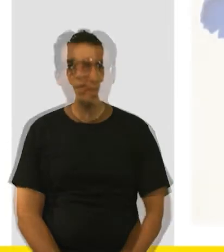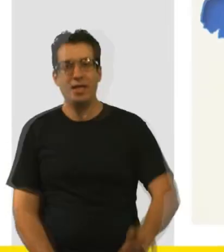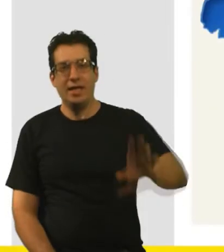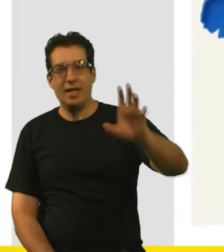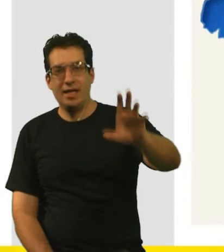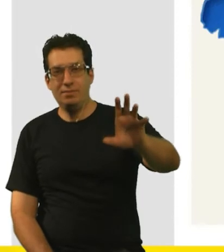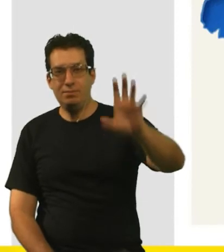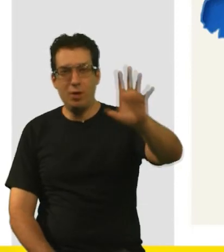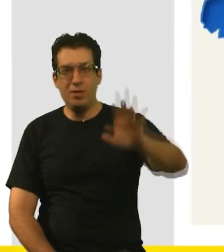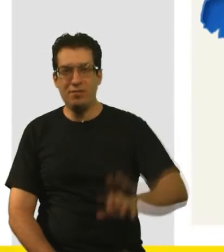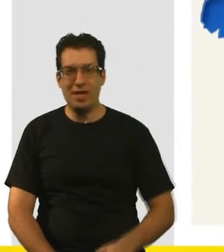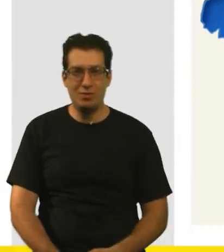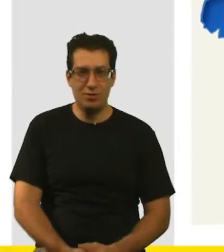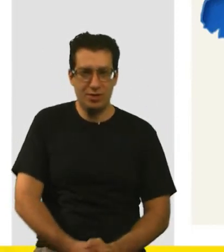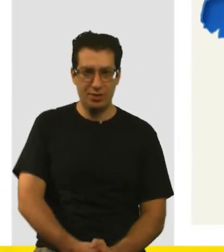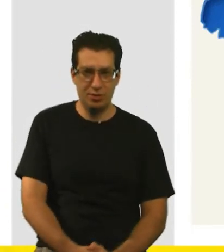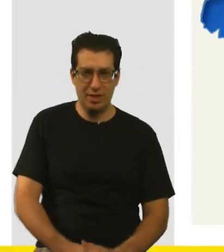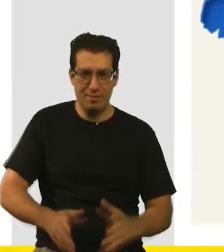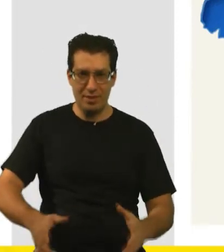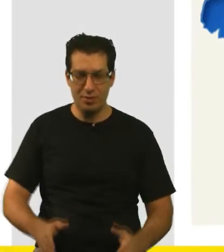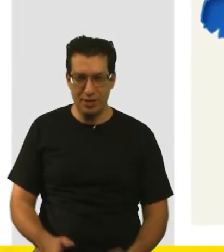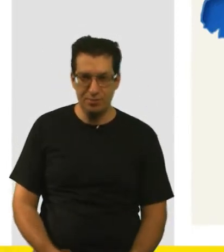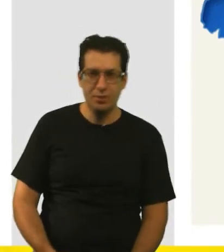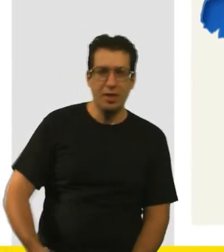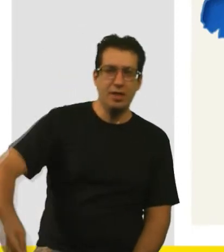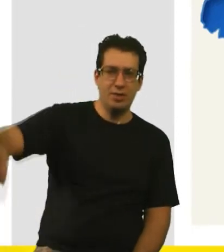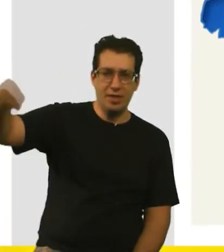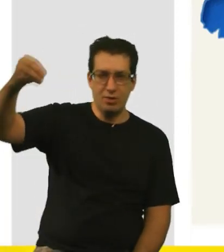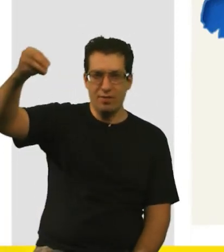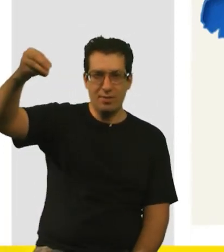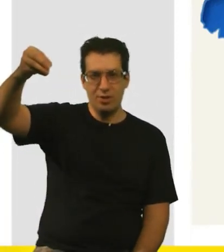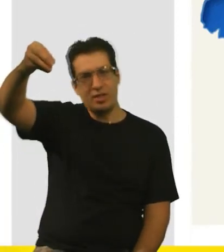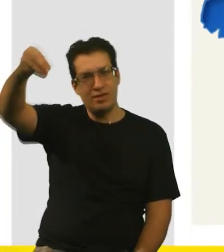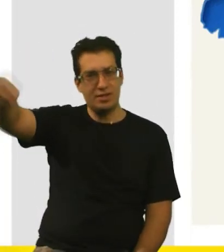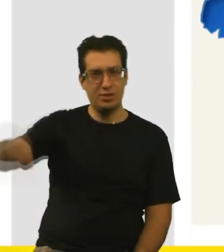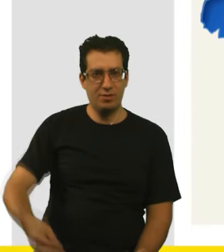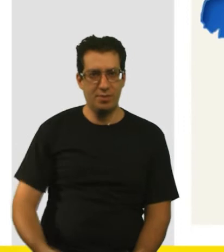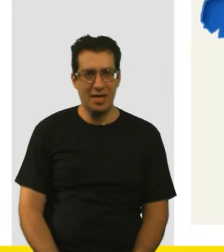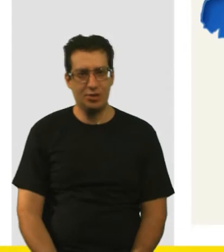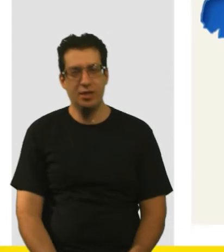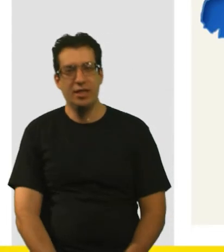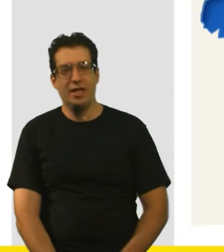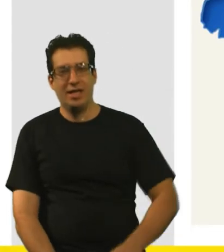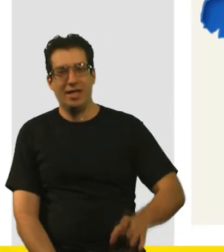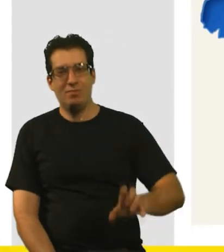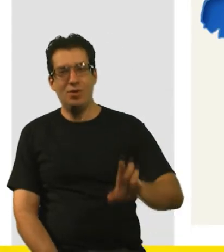estados. Para eu poder falar com vocês o que é bem da União, eu queria novamente, através dessa nova